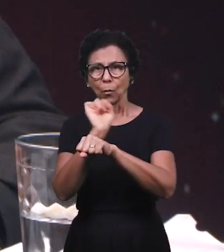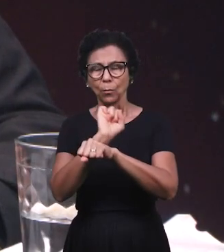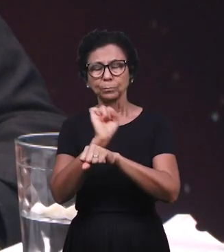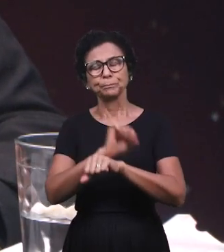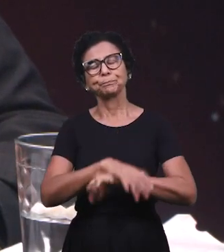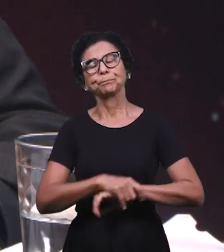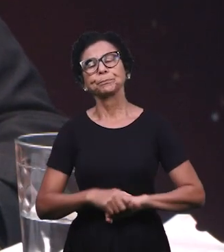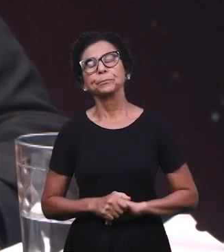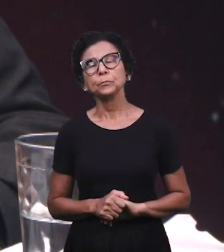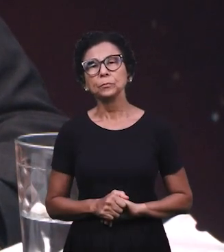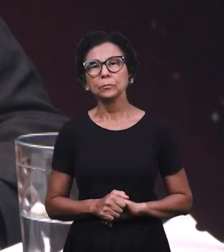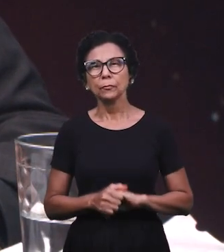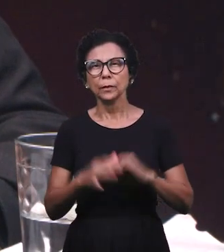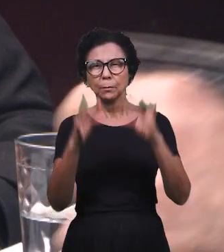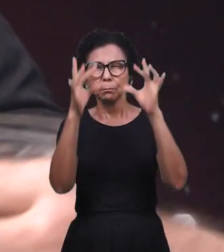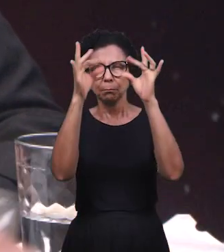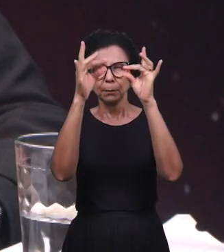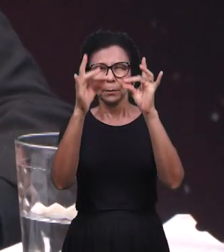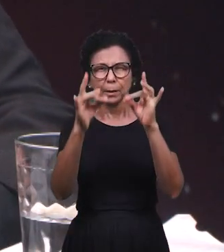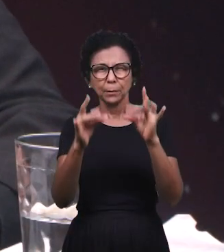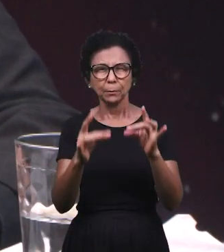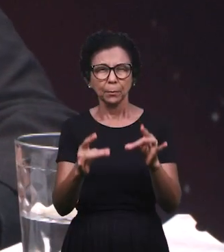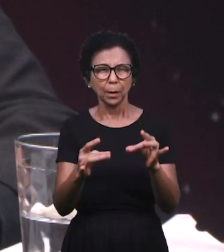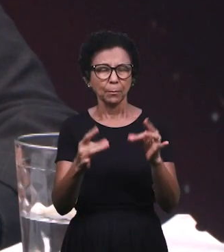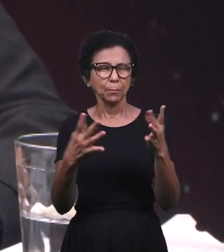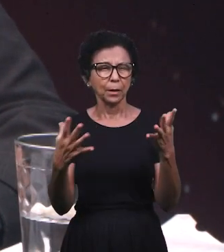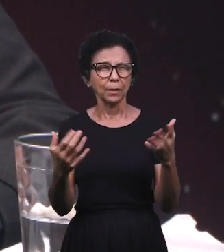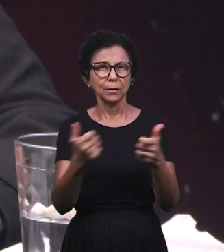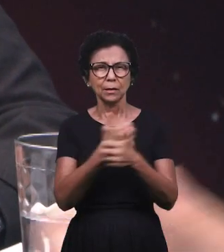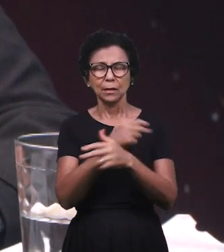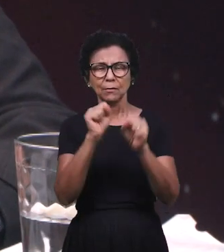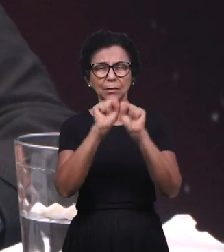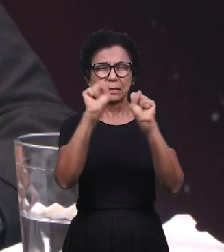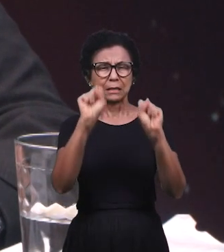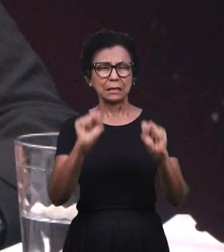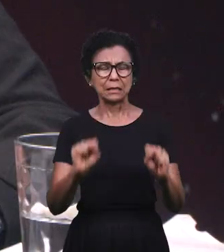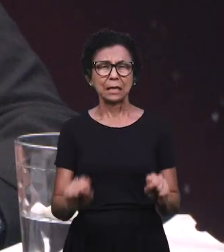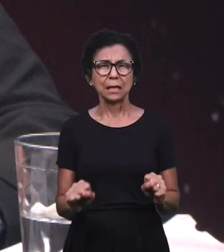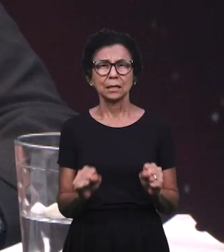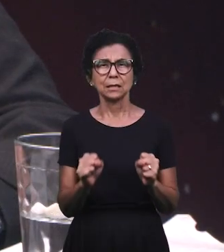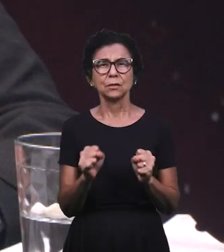toda a complexidade que existe no carro. Sistema de arrefecimento, sistema de